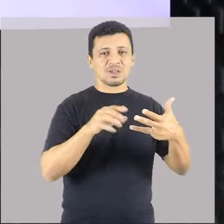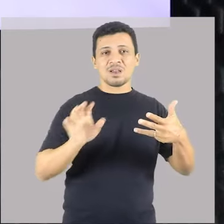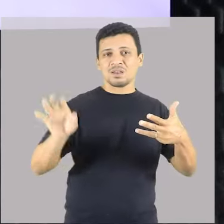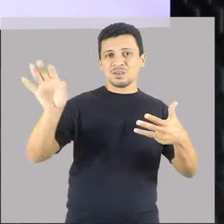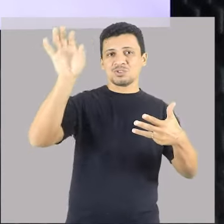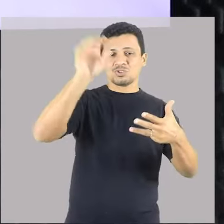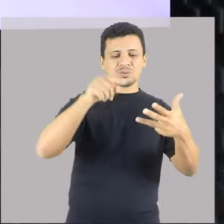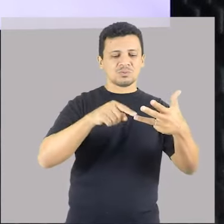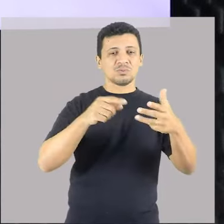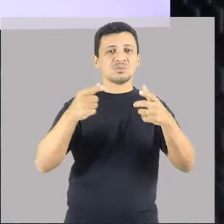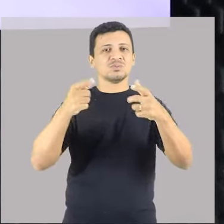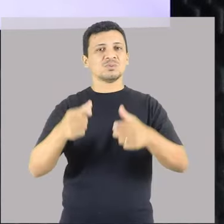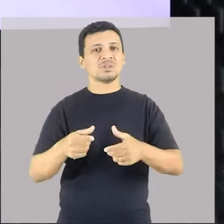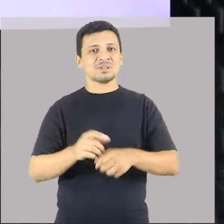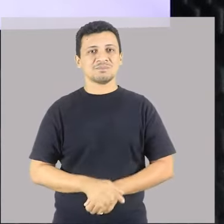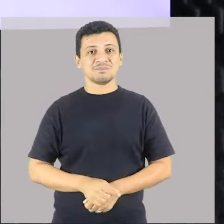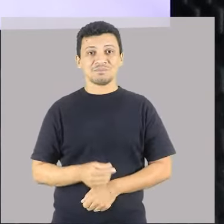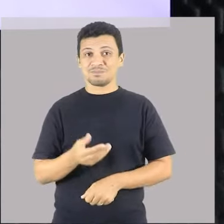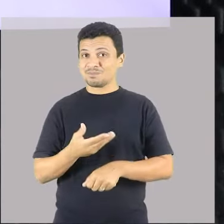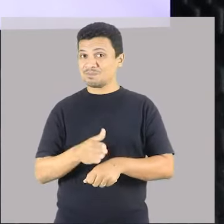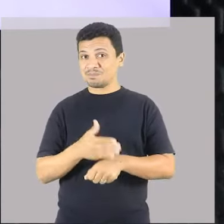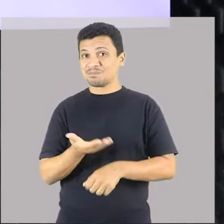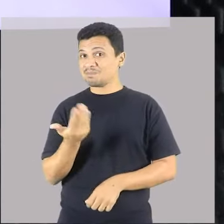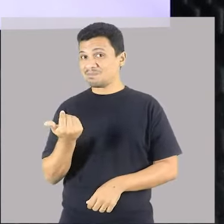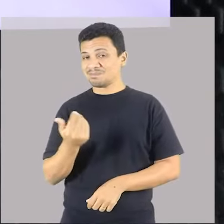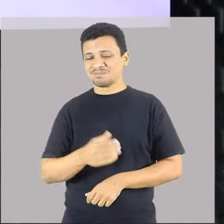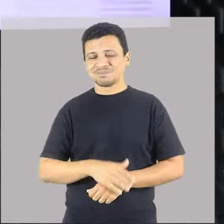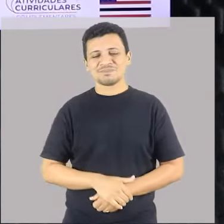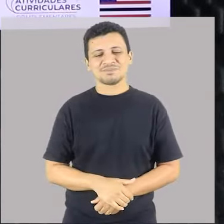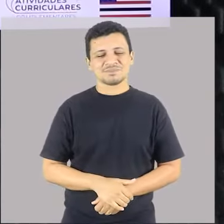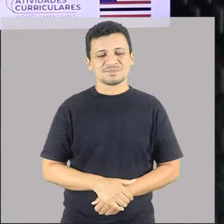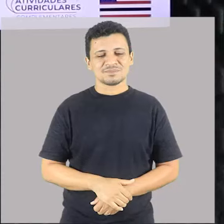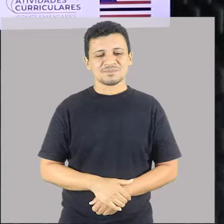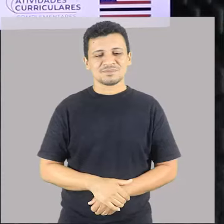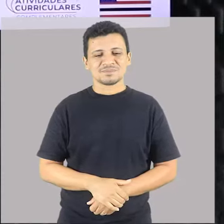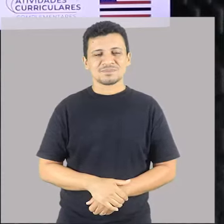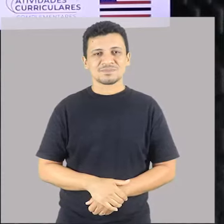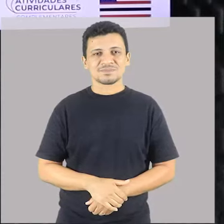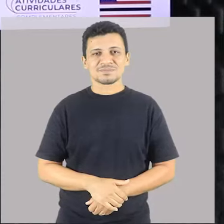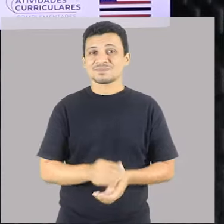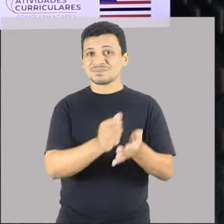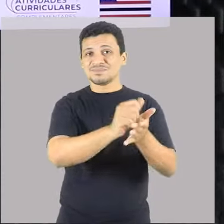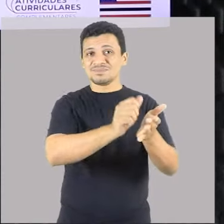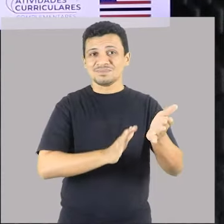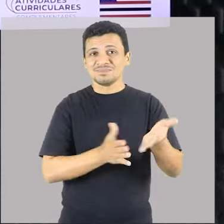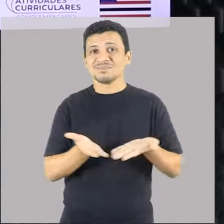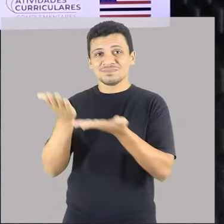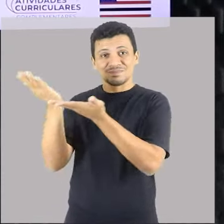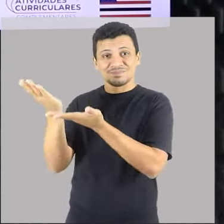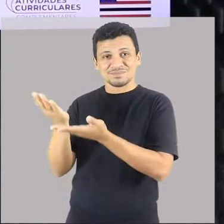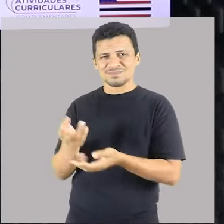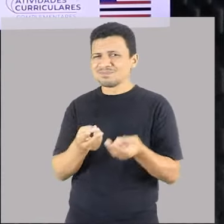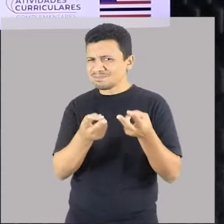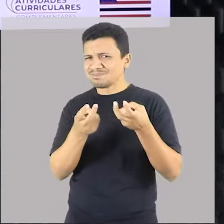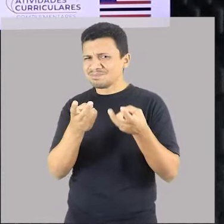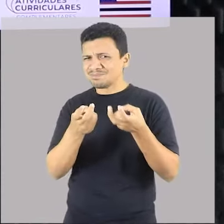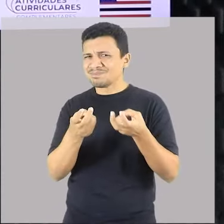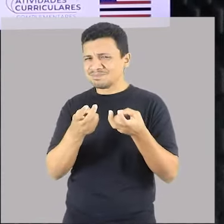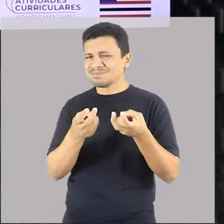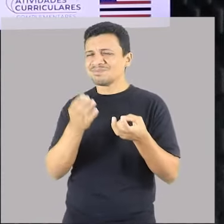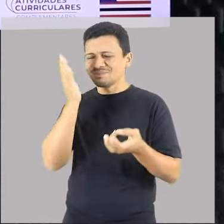lugar agora bora exercitar vem comigo estudante certo vamos para os exercíci